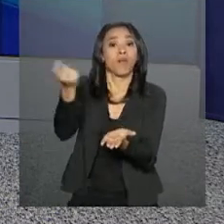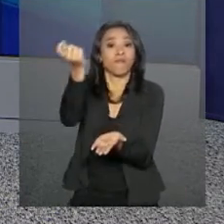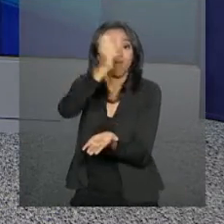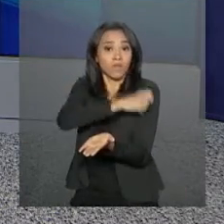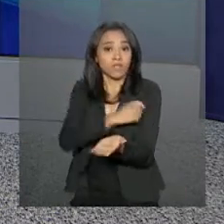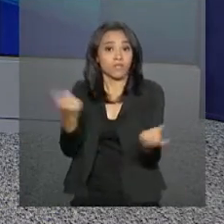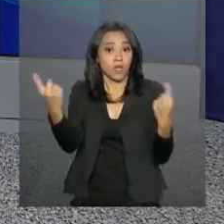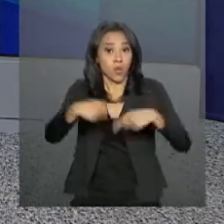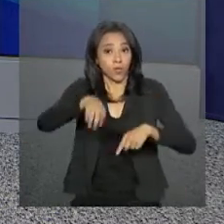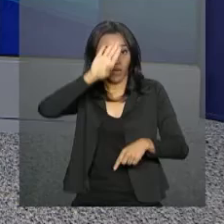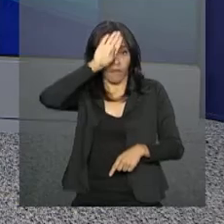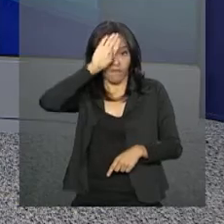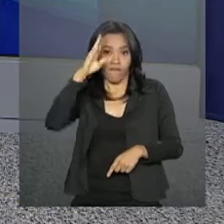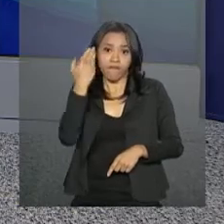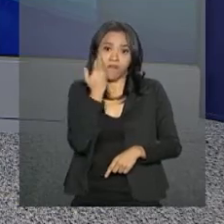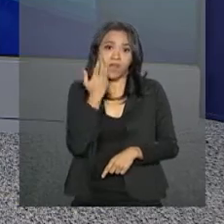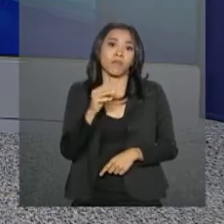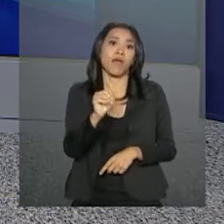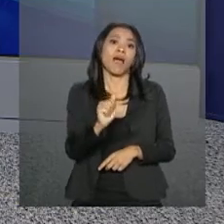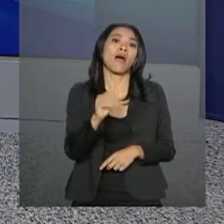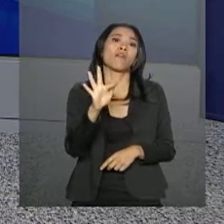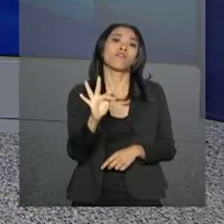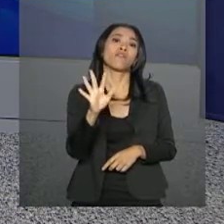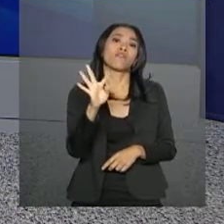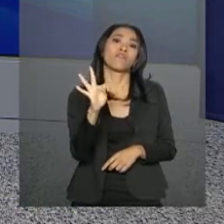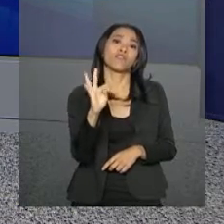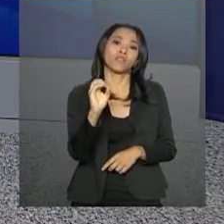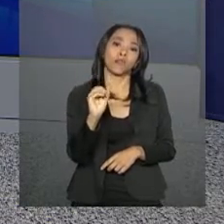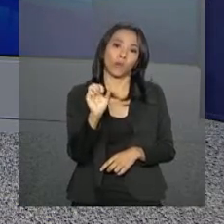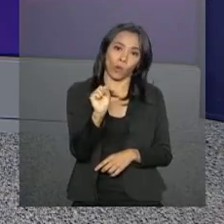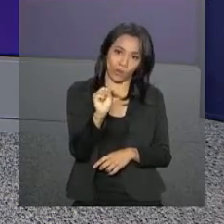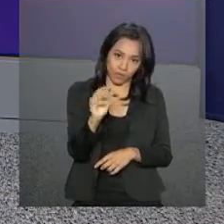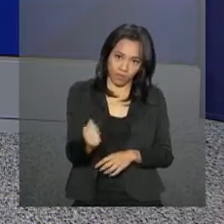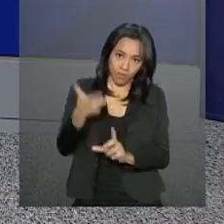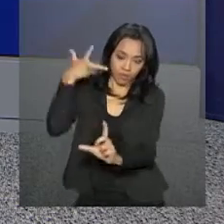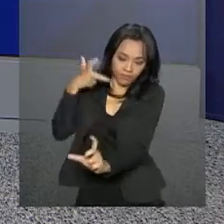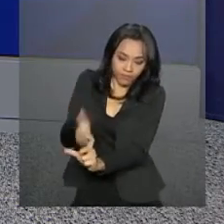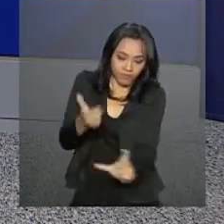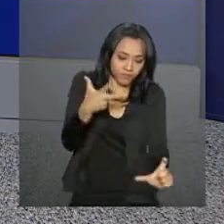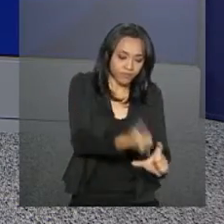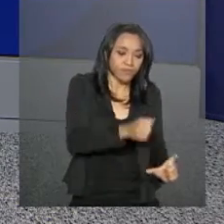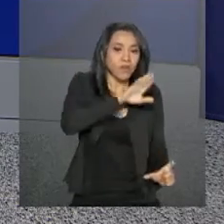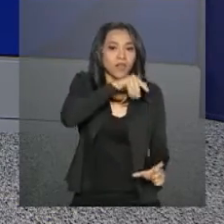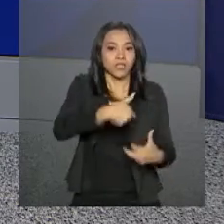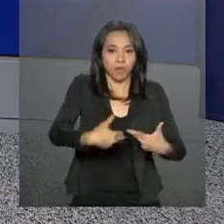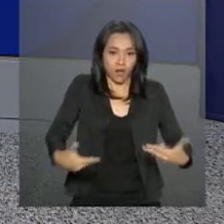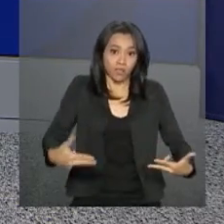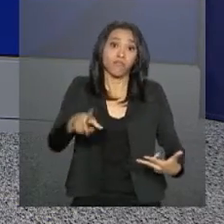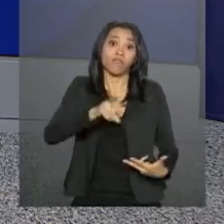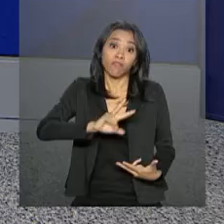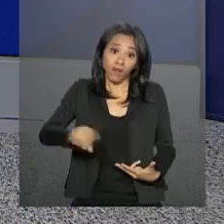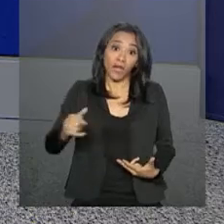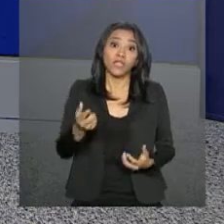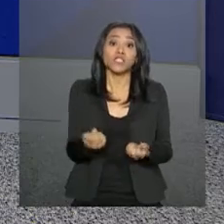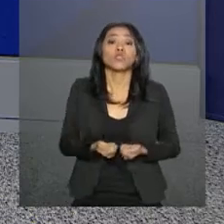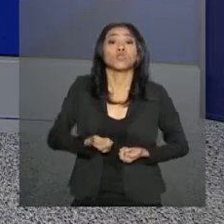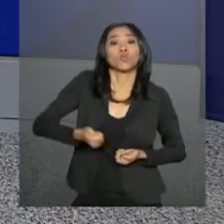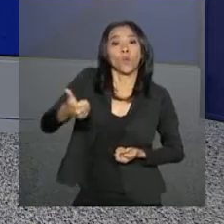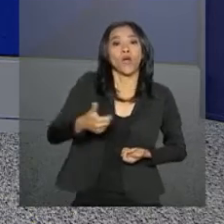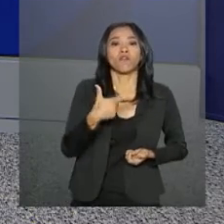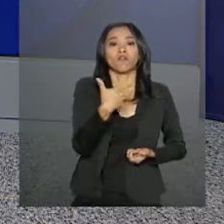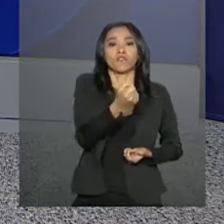aftosa serão 1 milhão e 600 mil doses no total o brasil vai doar 20 milhões de doses das quais